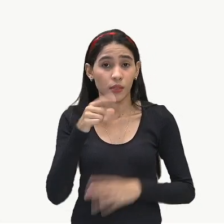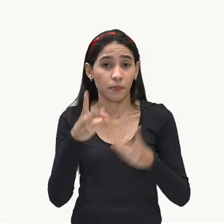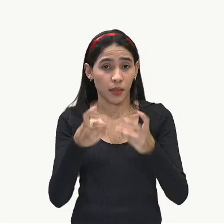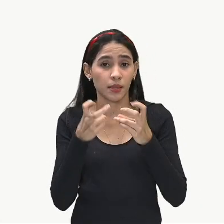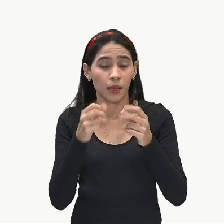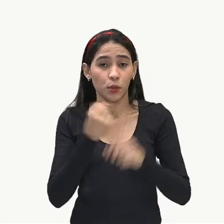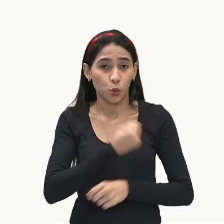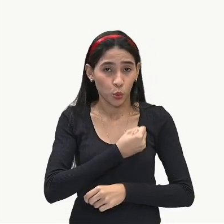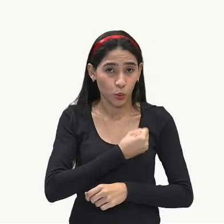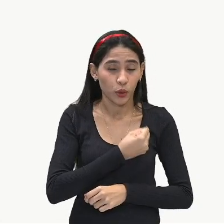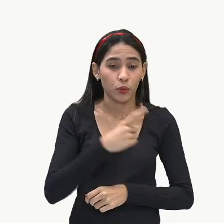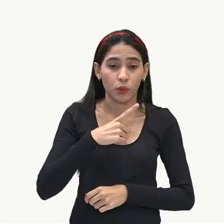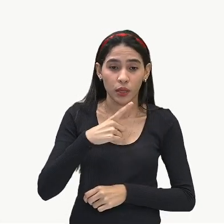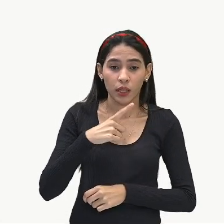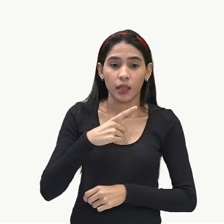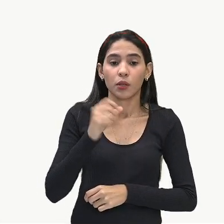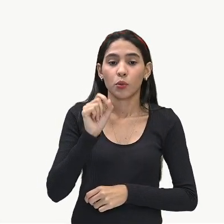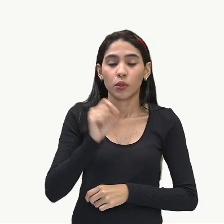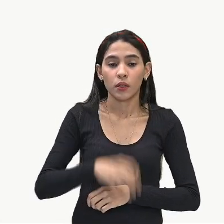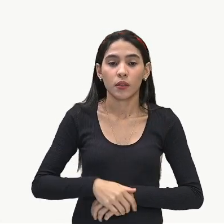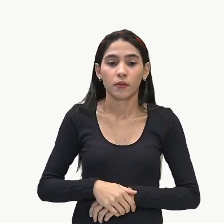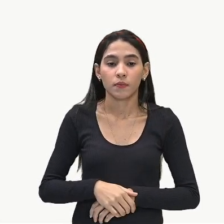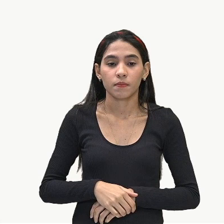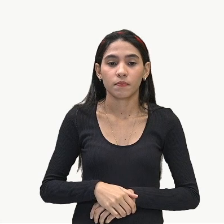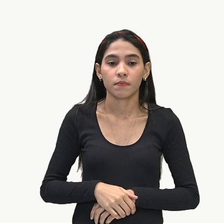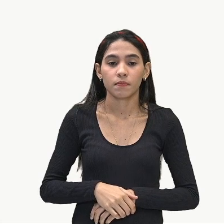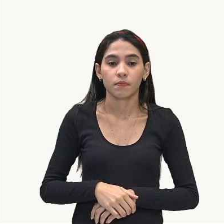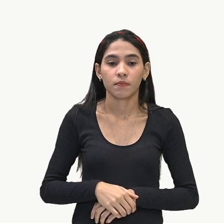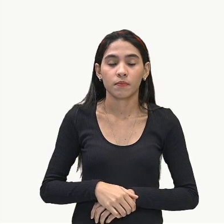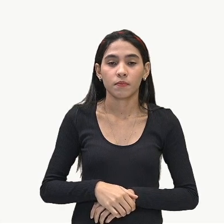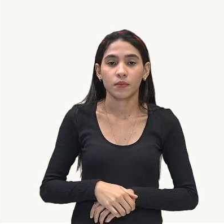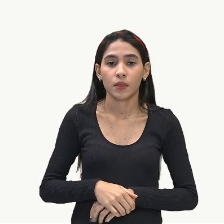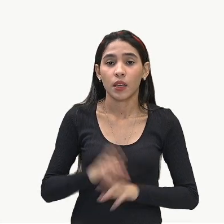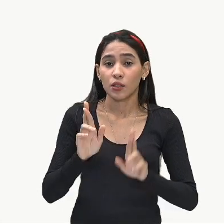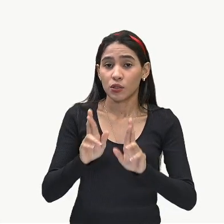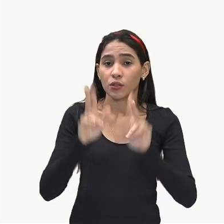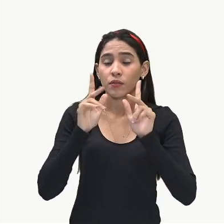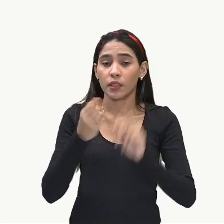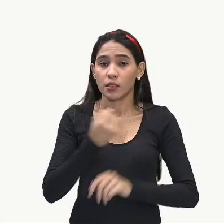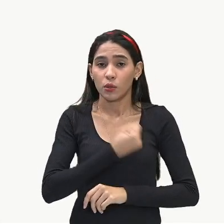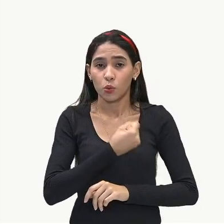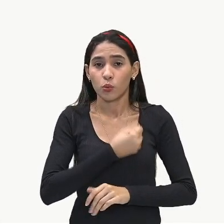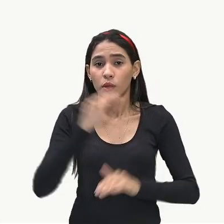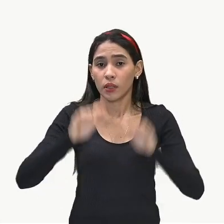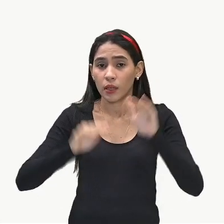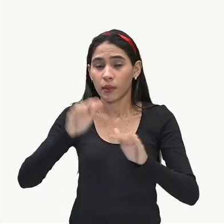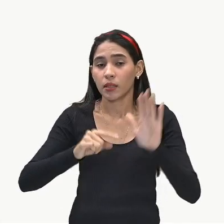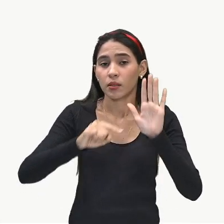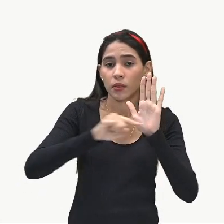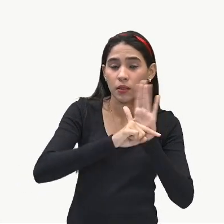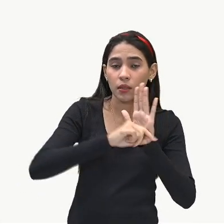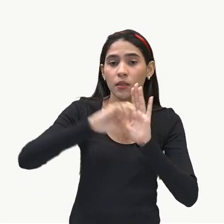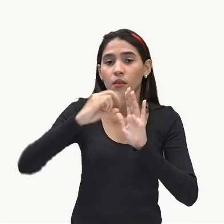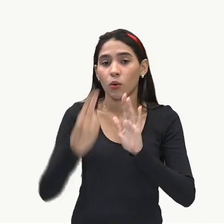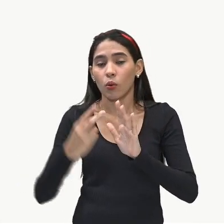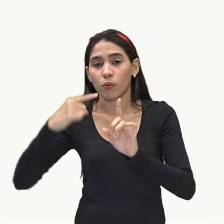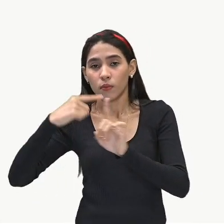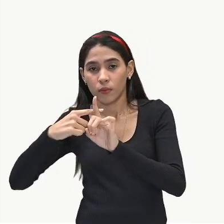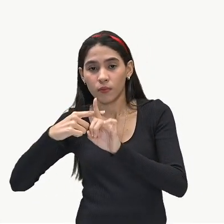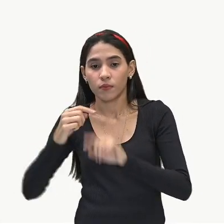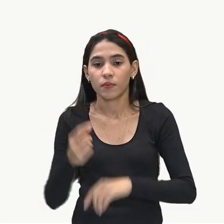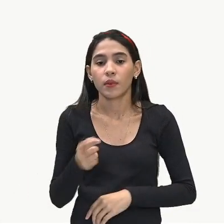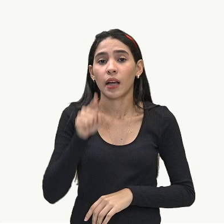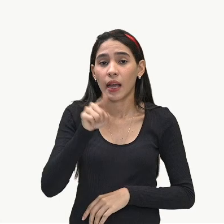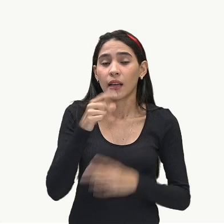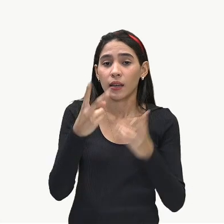observar que a diferença, né, entre os termos, independente do sinal, se é positivo ou negativo, a